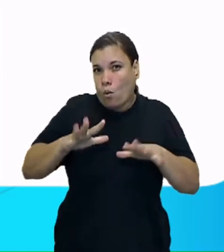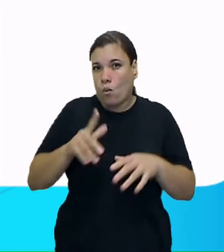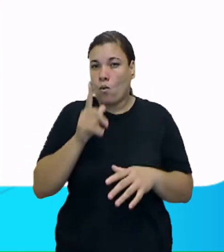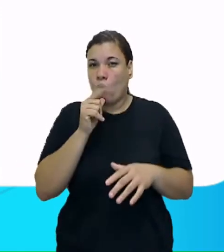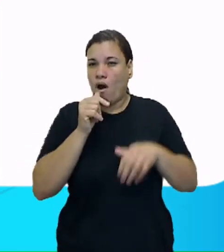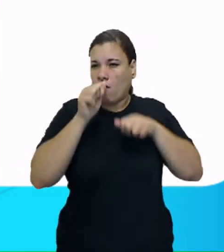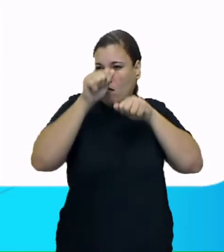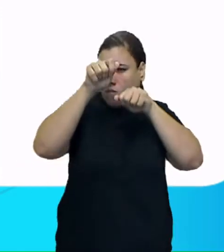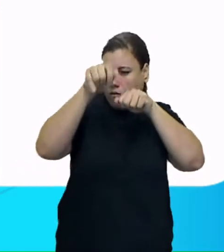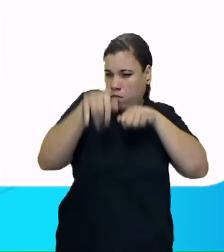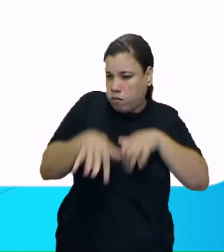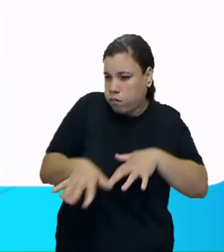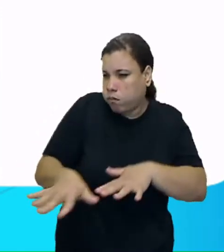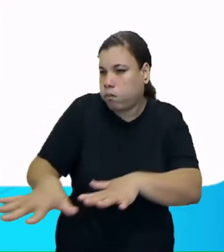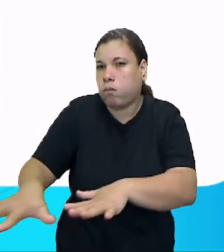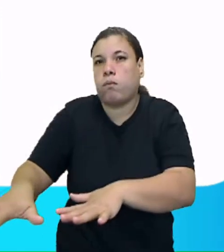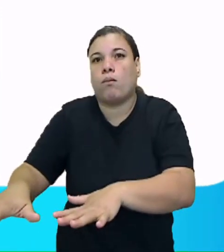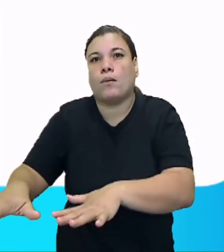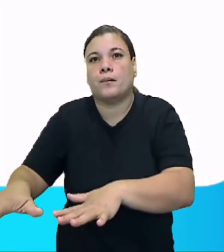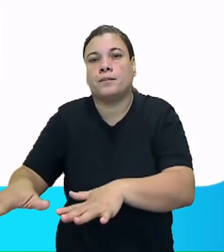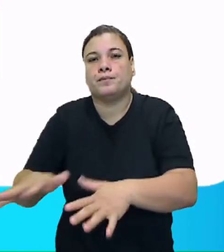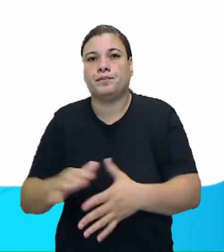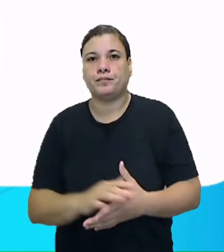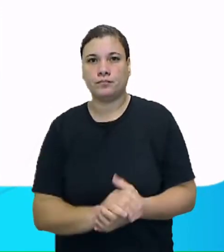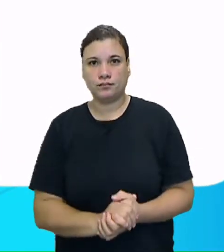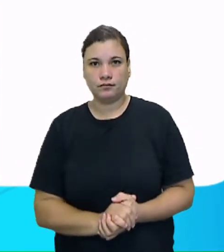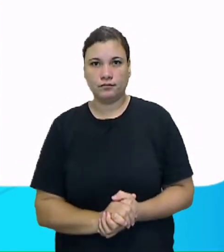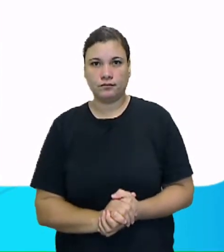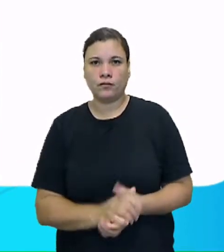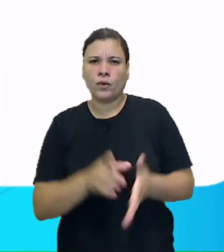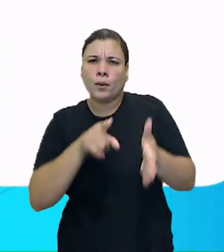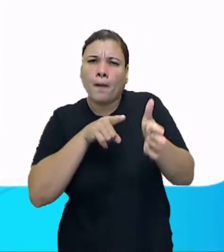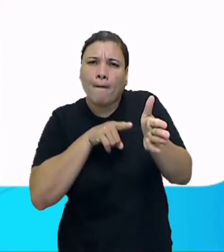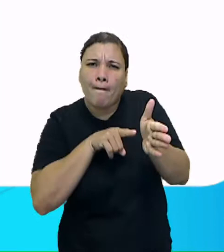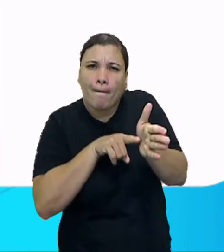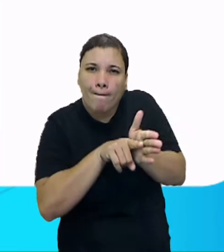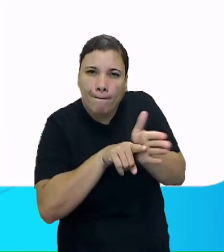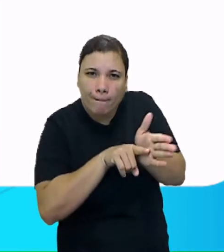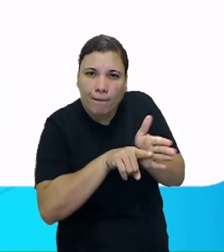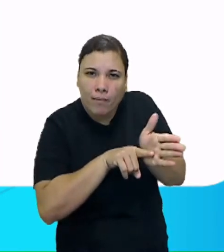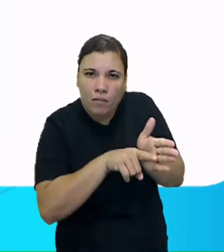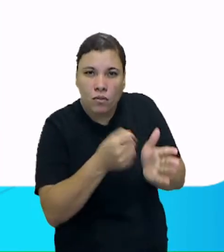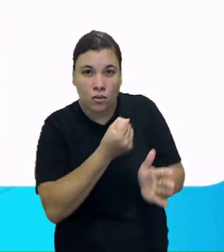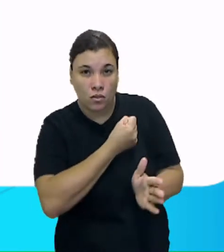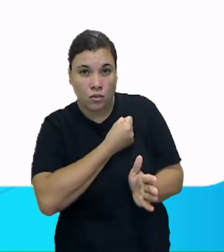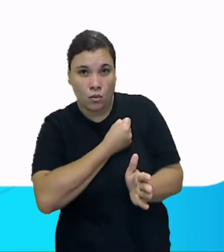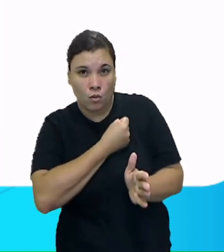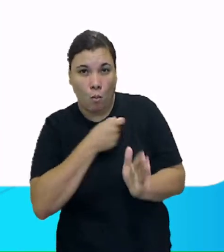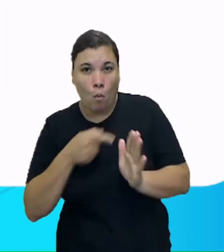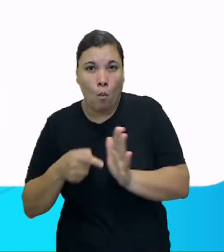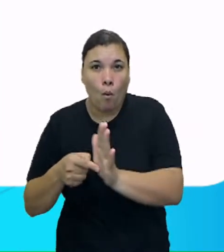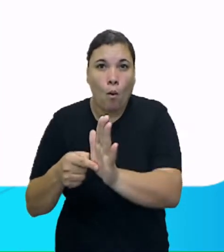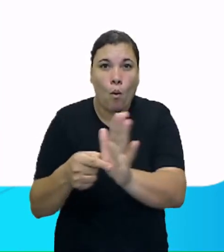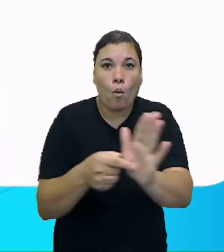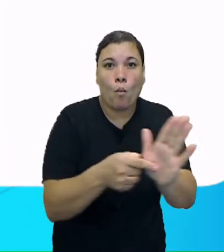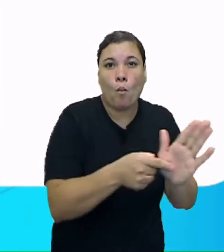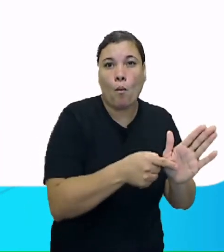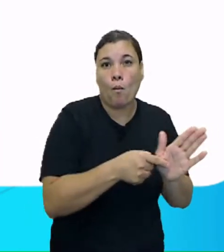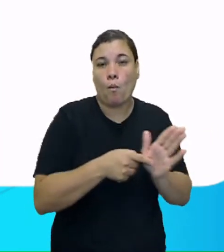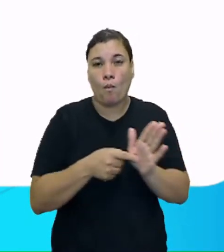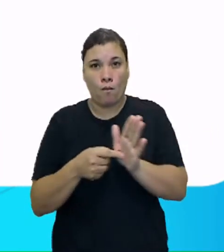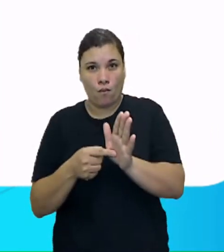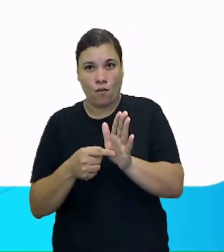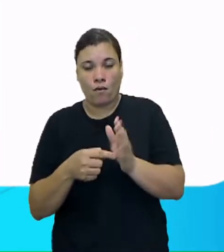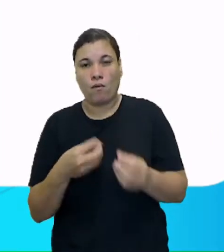2. Os dados sobre as oscilações detectadas pelos sensores são transmitidos